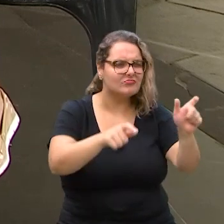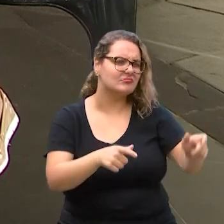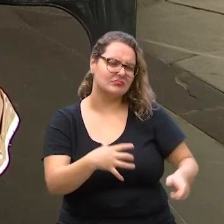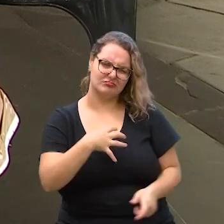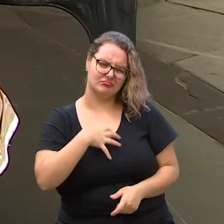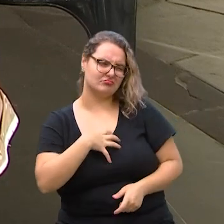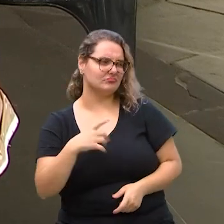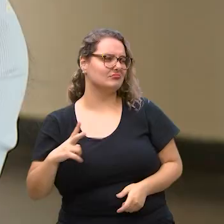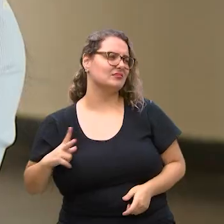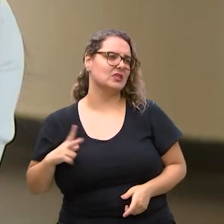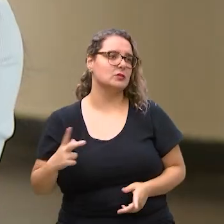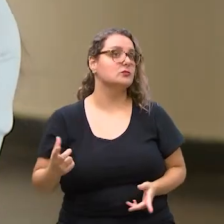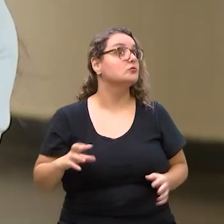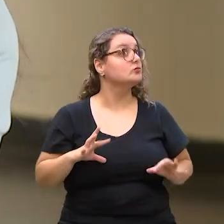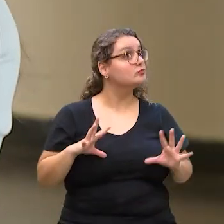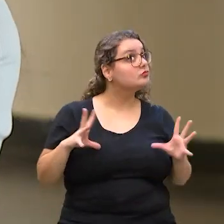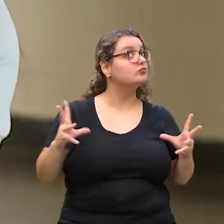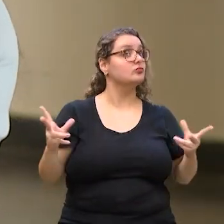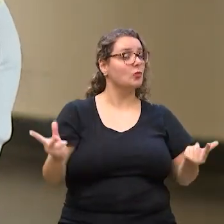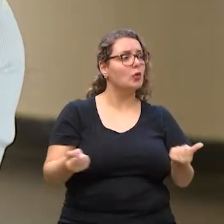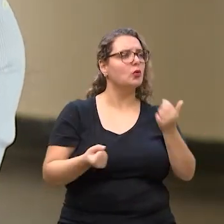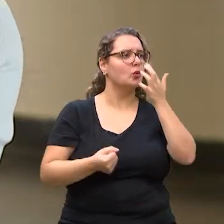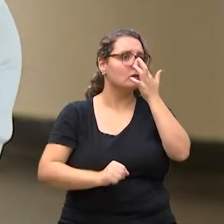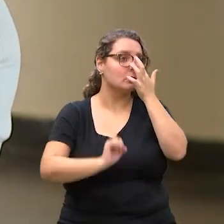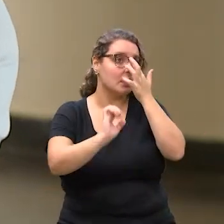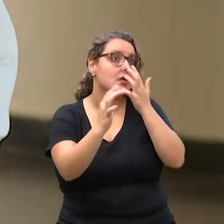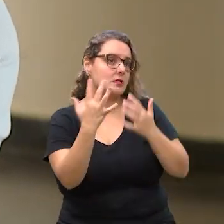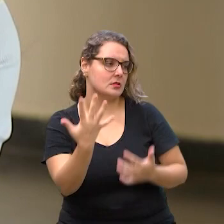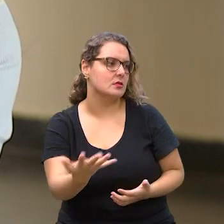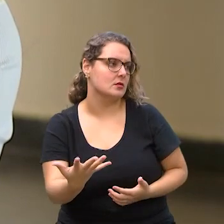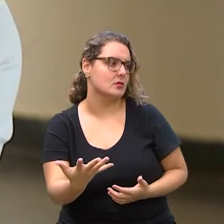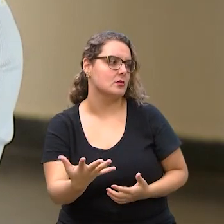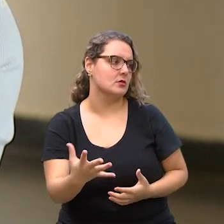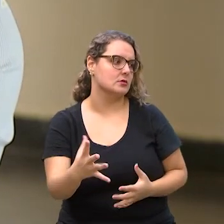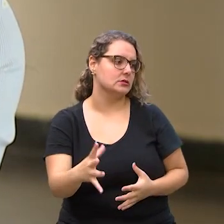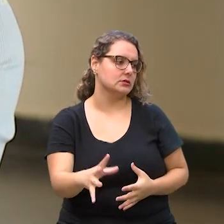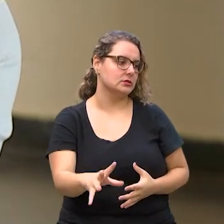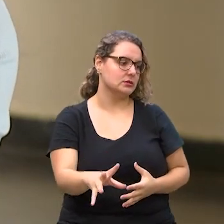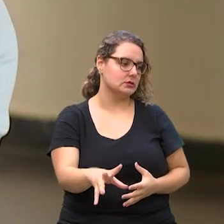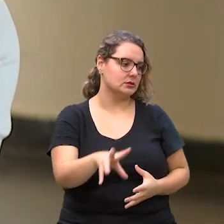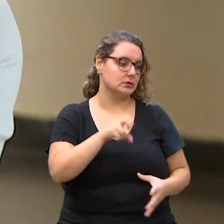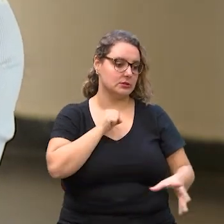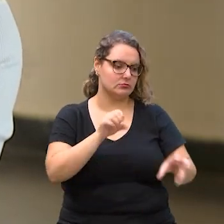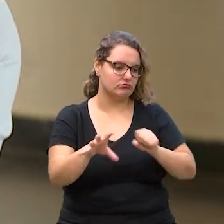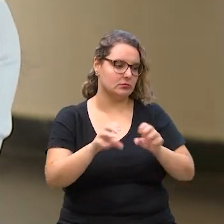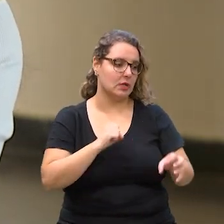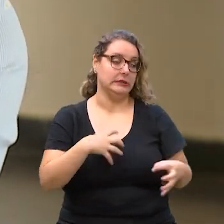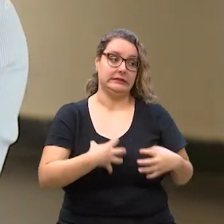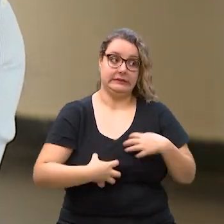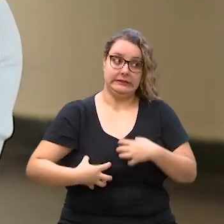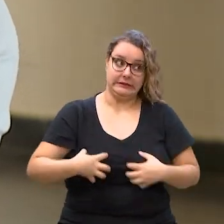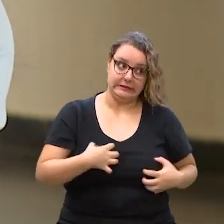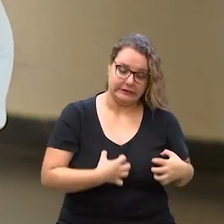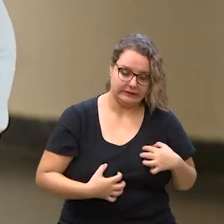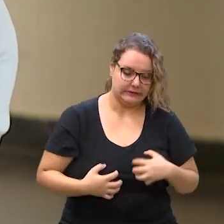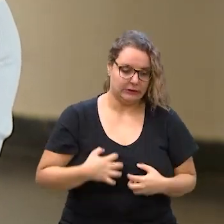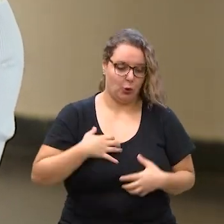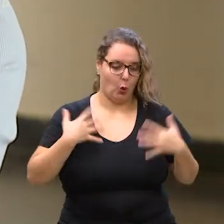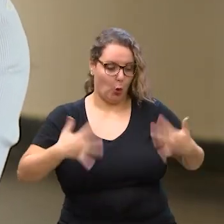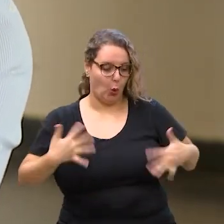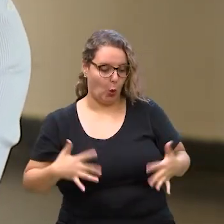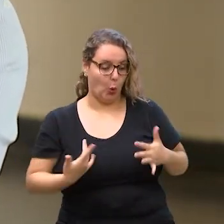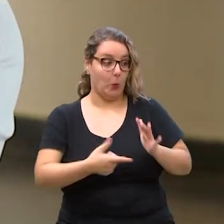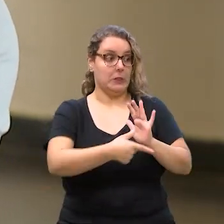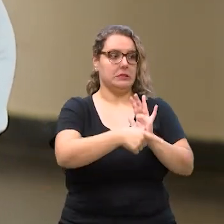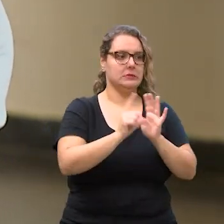questões pessoais, mas de forma geral, assim, acho que mais a gente recebe de demanda é a ansiedade, né?